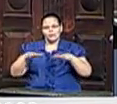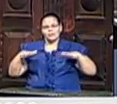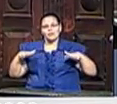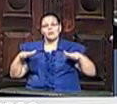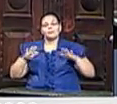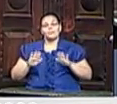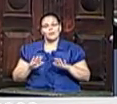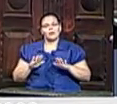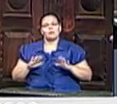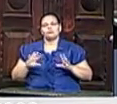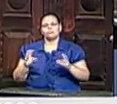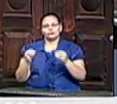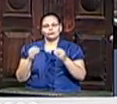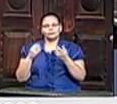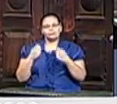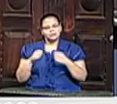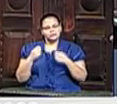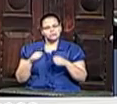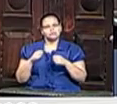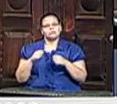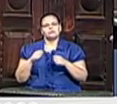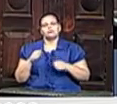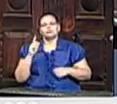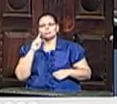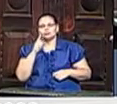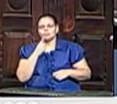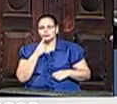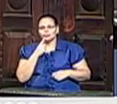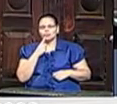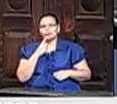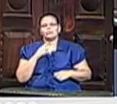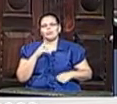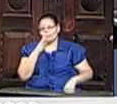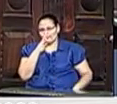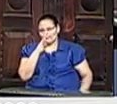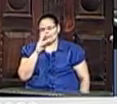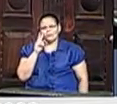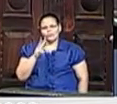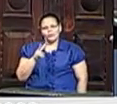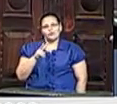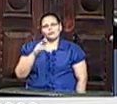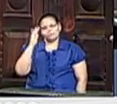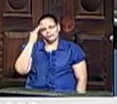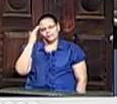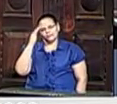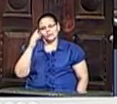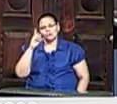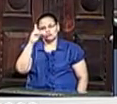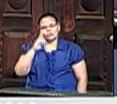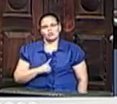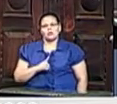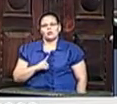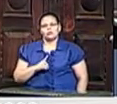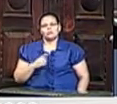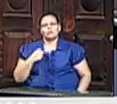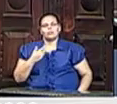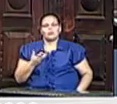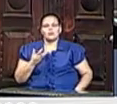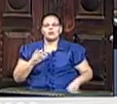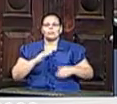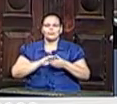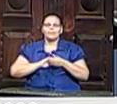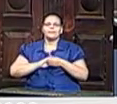também alcançar os surdos e surdas que são sujeitos de direitos. Portanto, quero cumprimentar